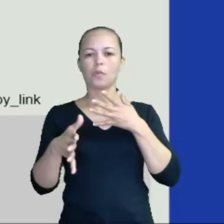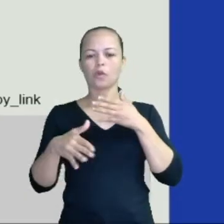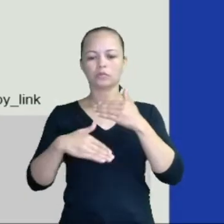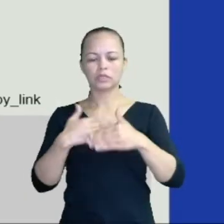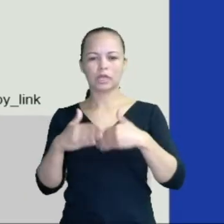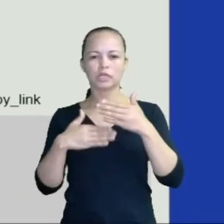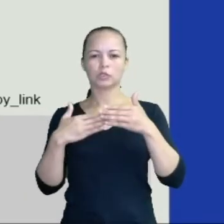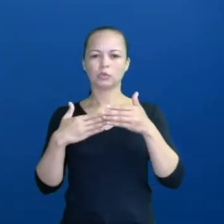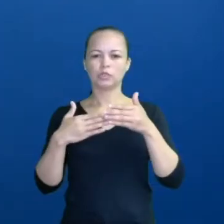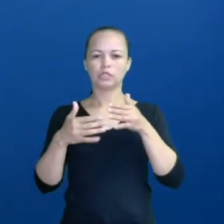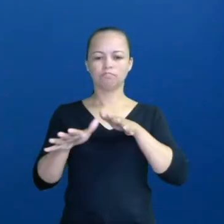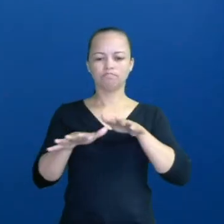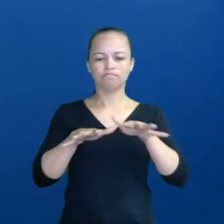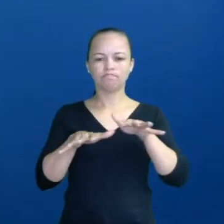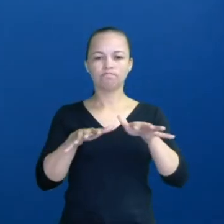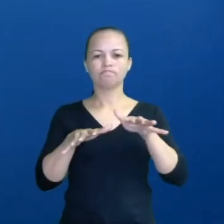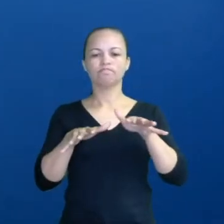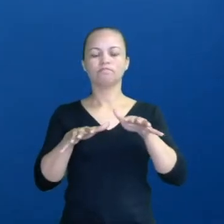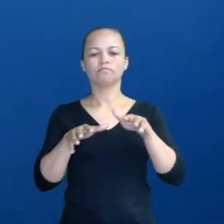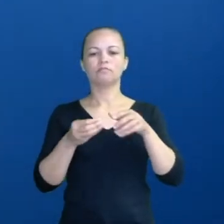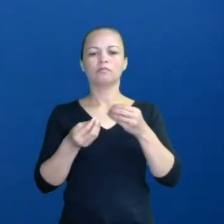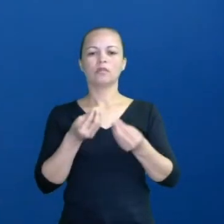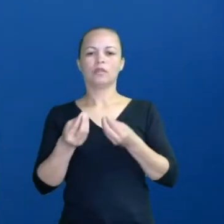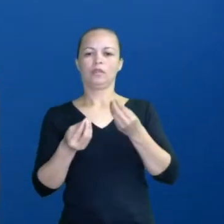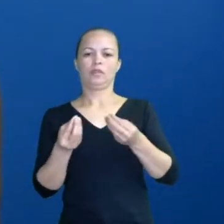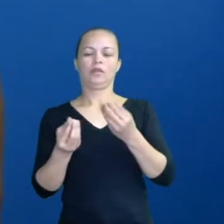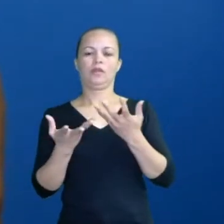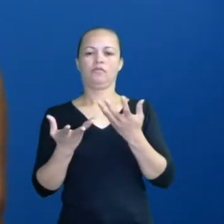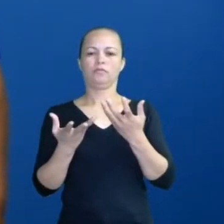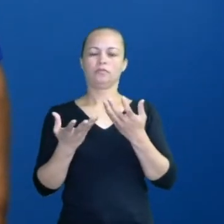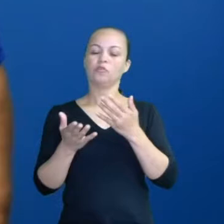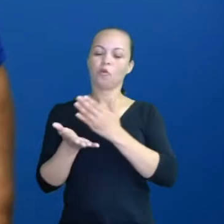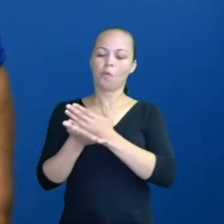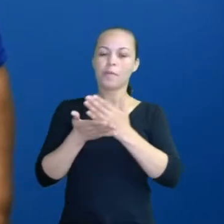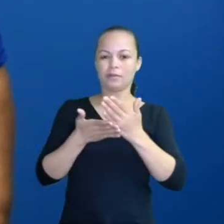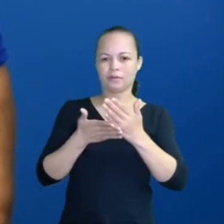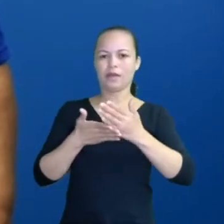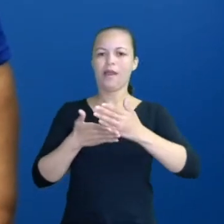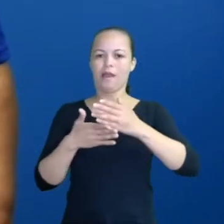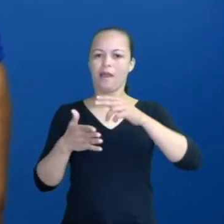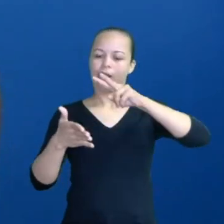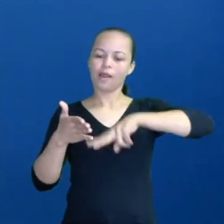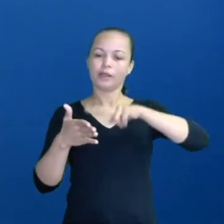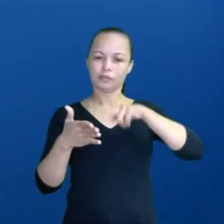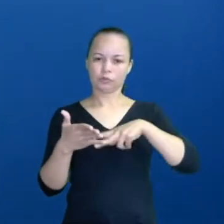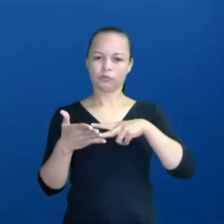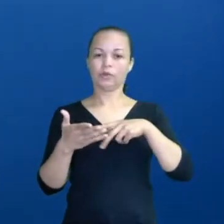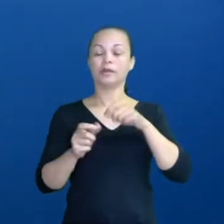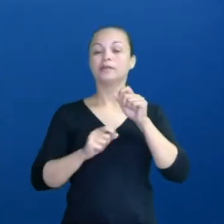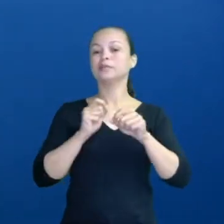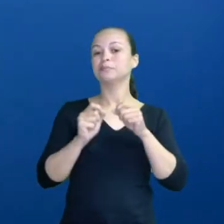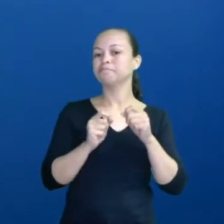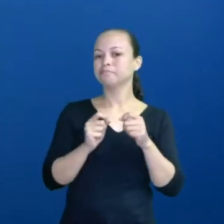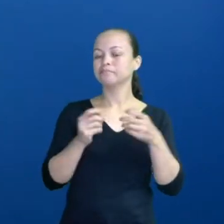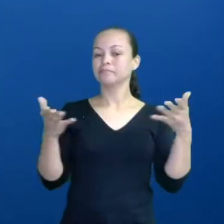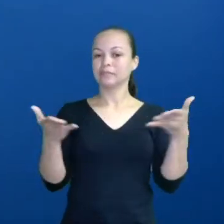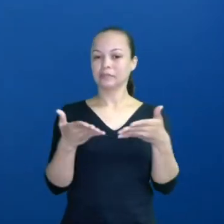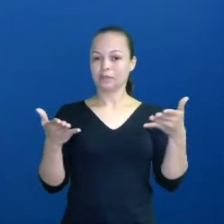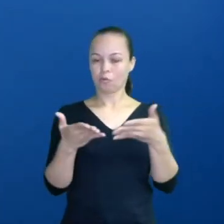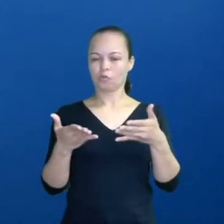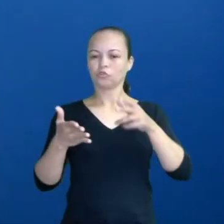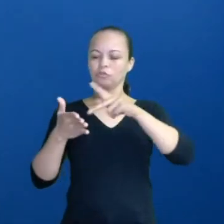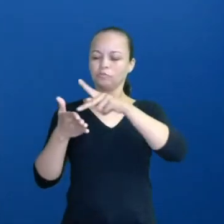equilíbrio. Mas, como sempre, vamos para a nossa leitura de leite primeiro. E hoje eu